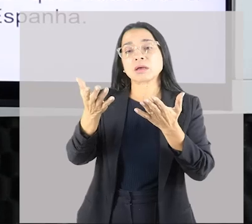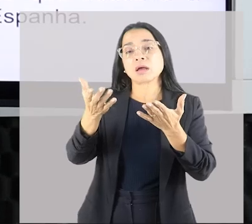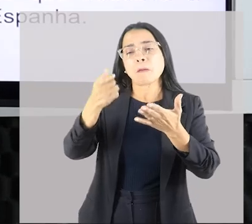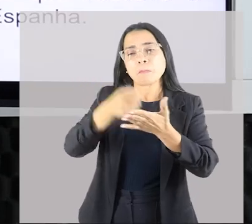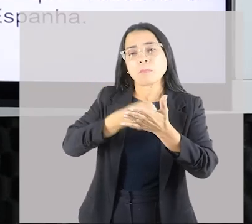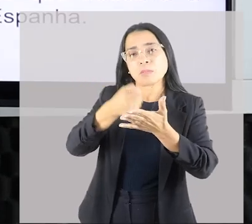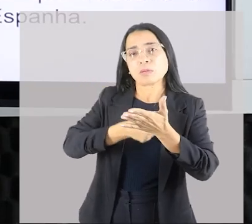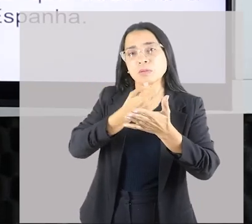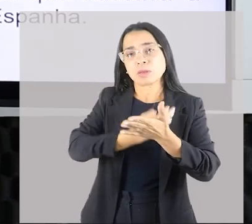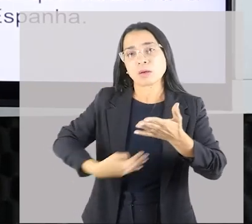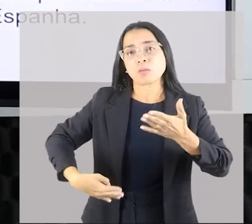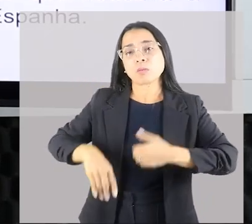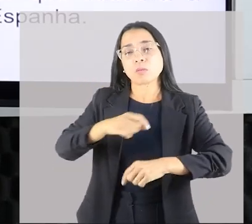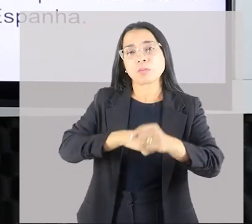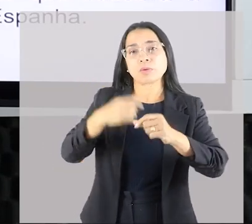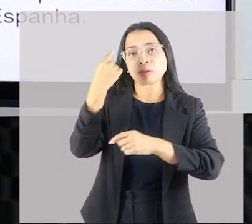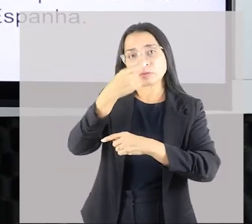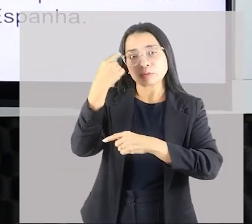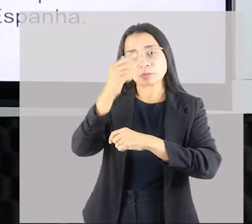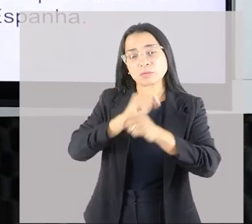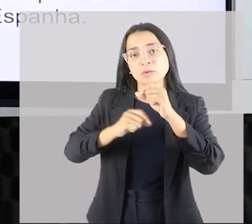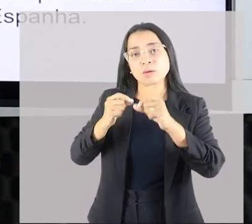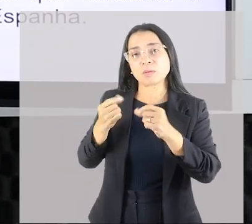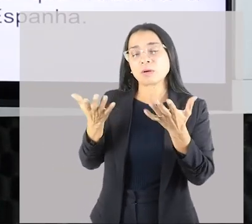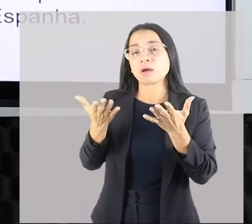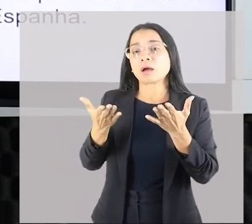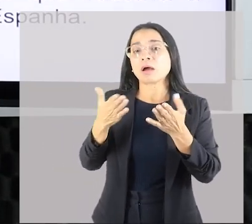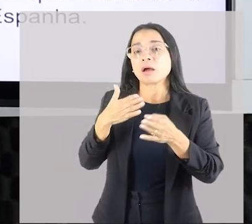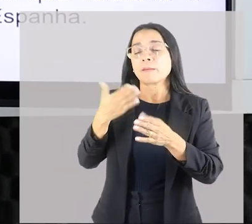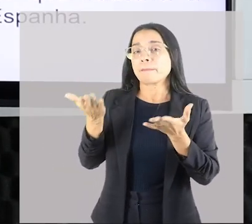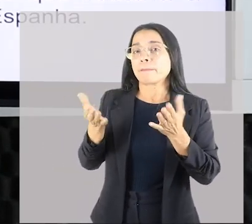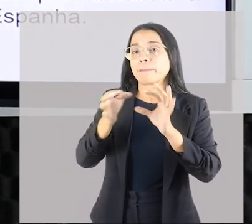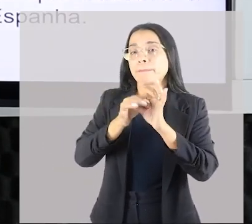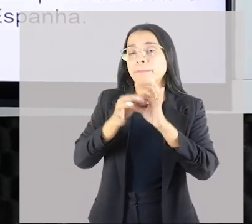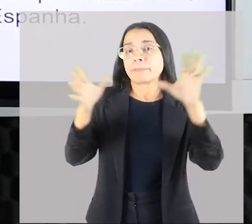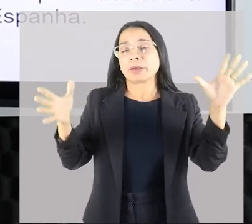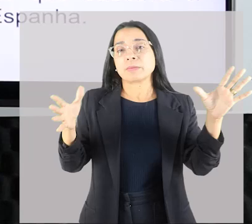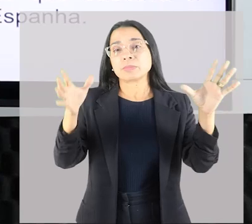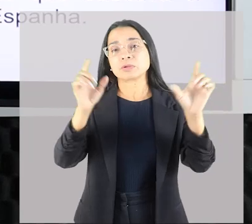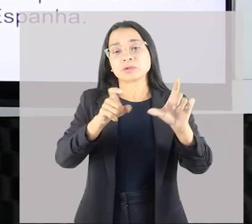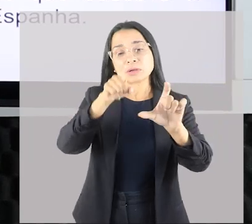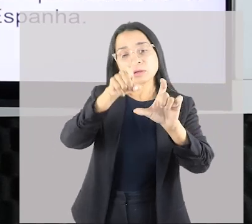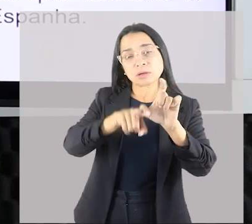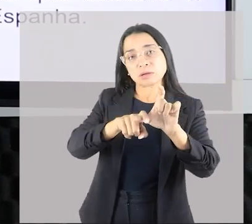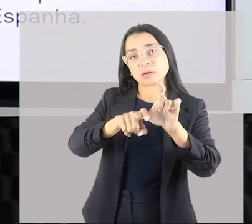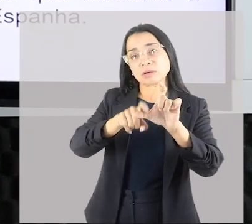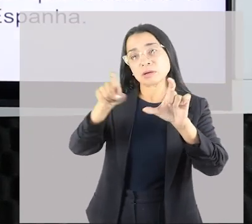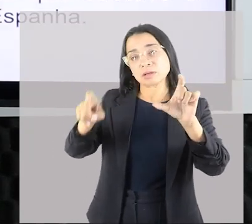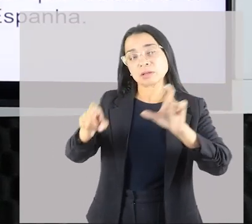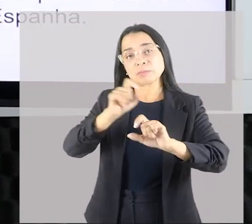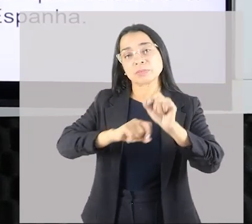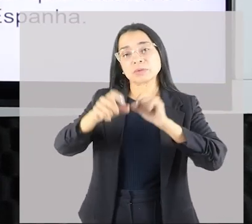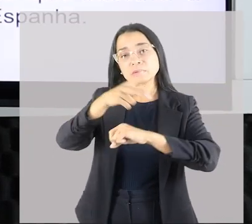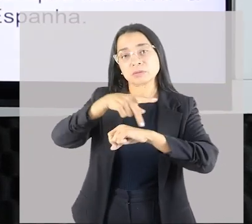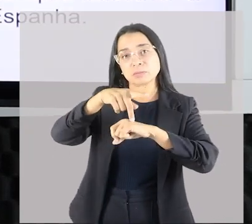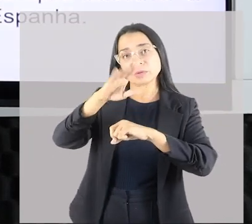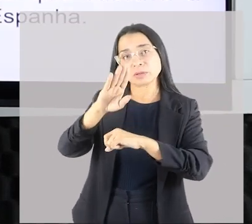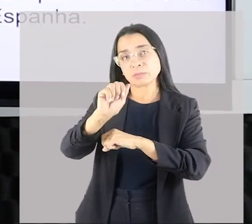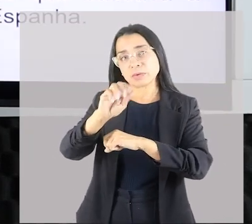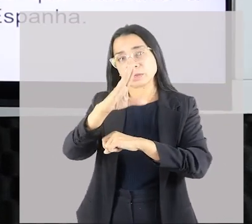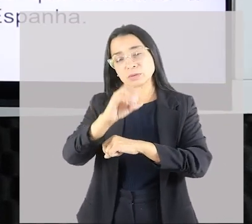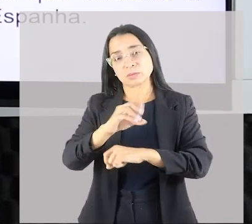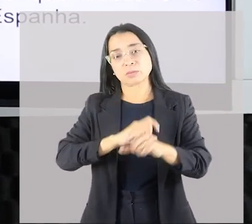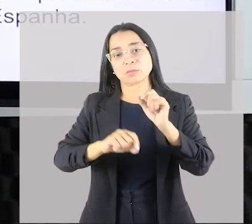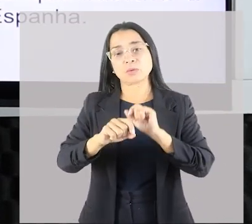o governo espanhol a permitir a independência do País Basco, tá certo? Então o grupo ETA, atenção, tá certo? É muito cobrado aí em